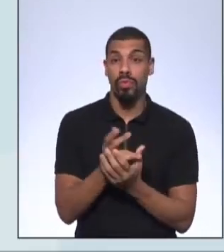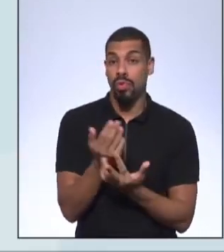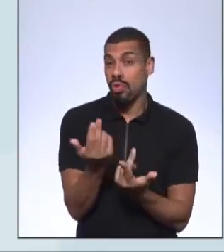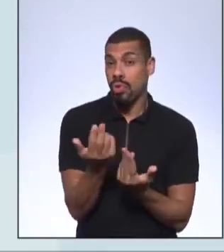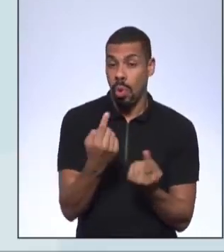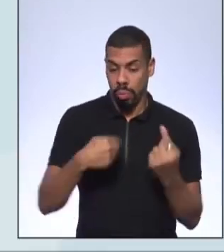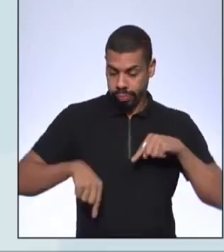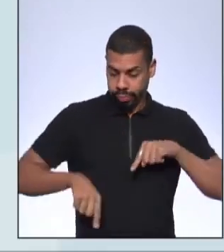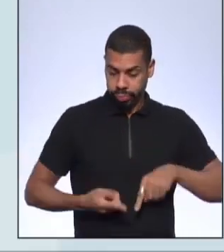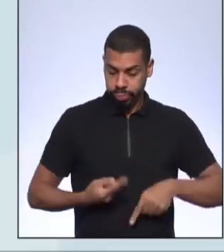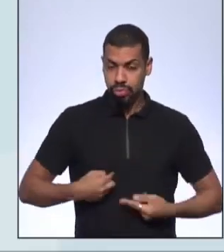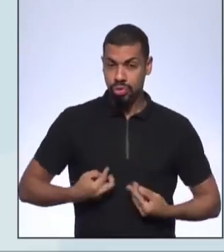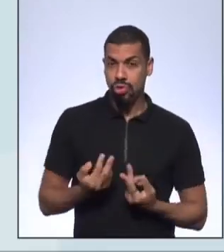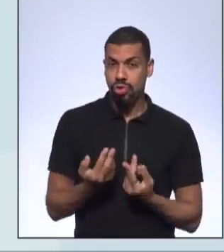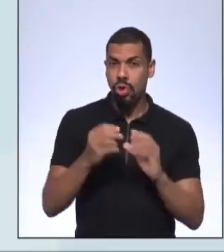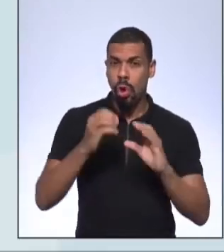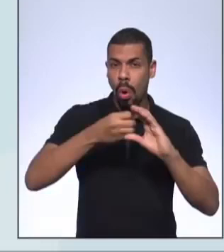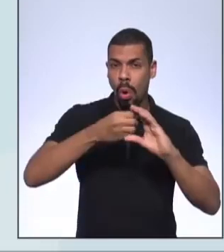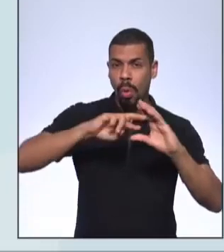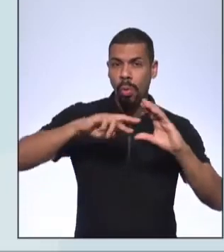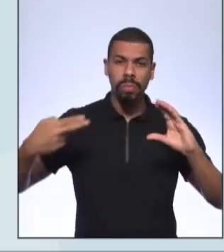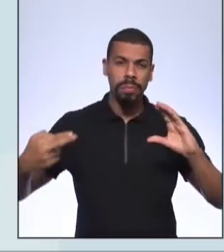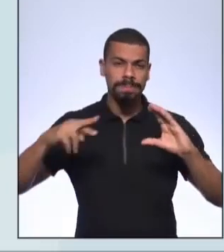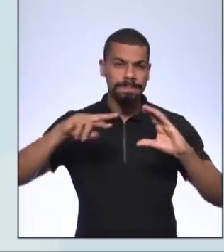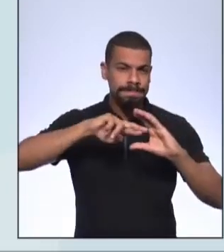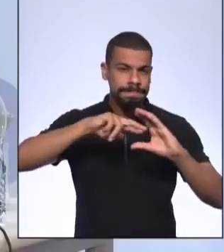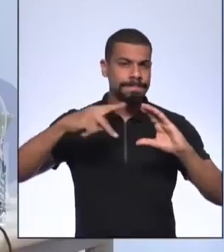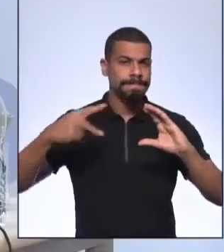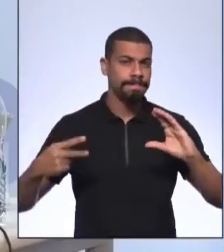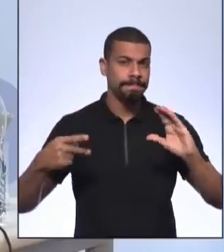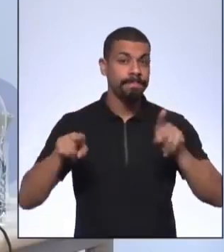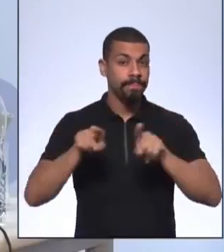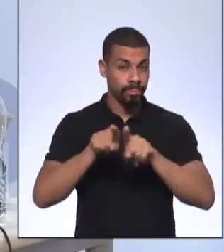com o número de cromossomos adequados para que a célula possa